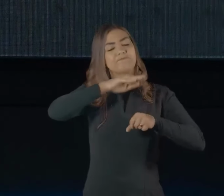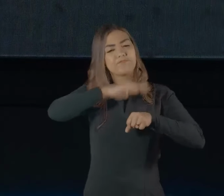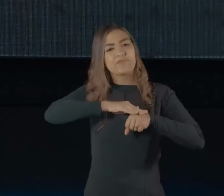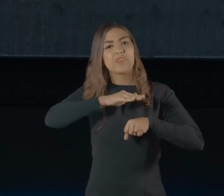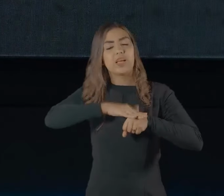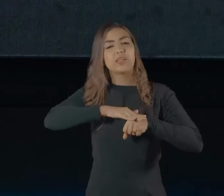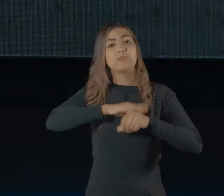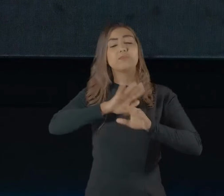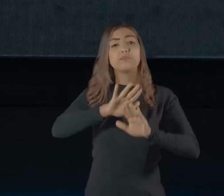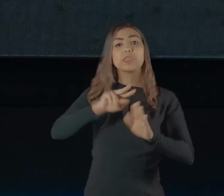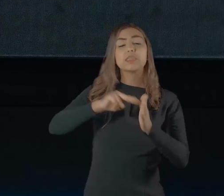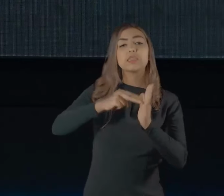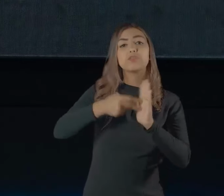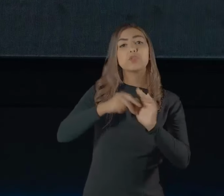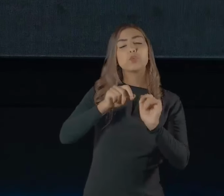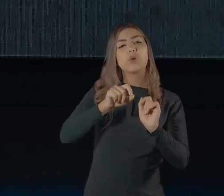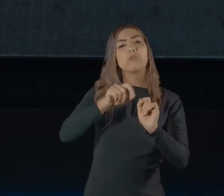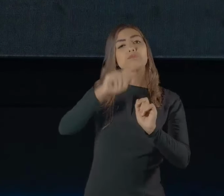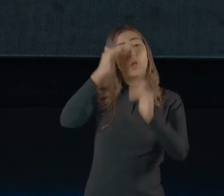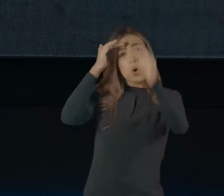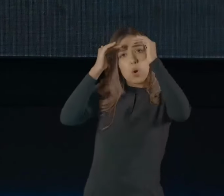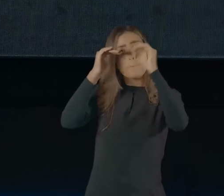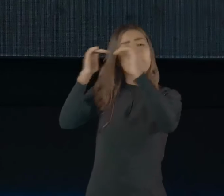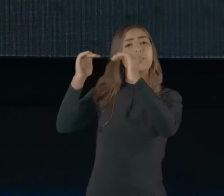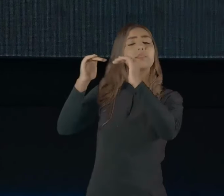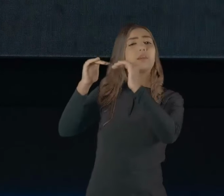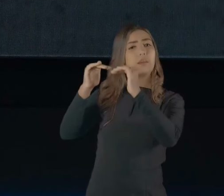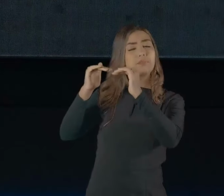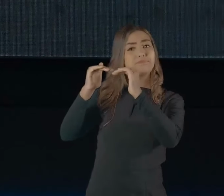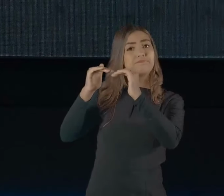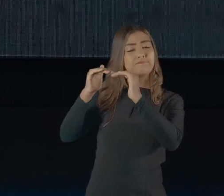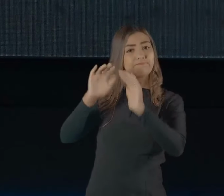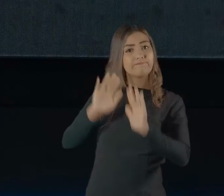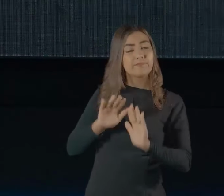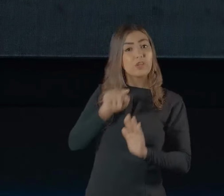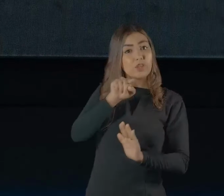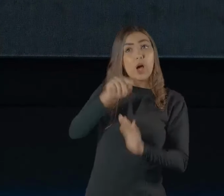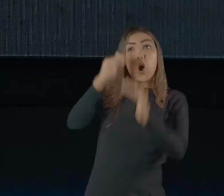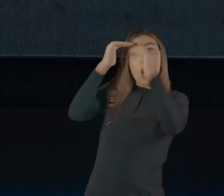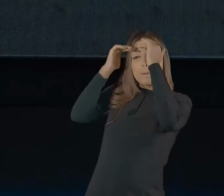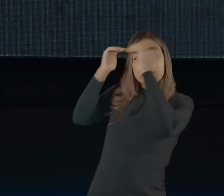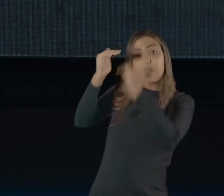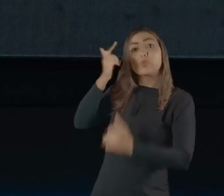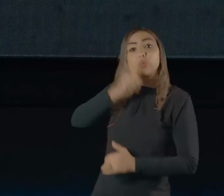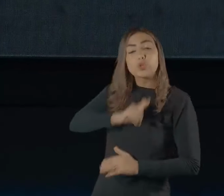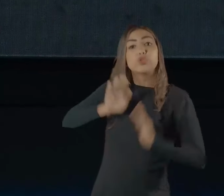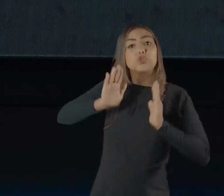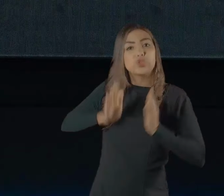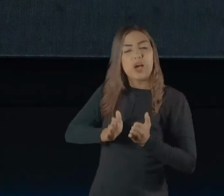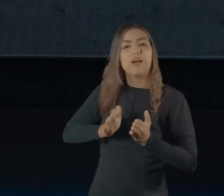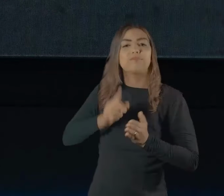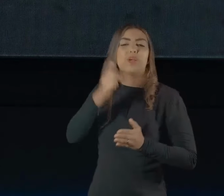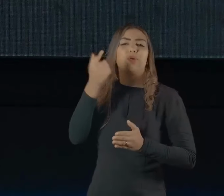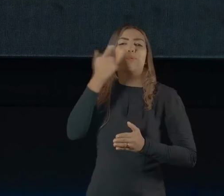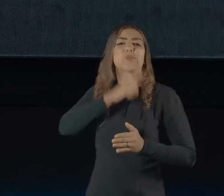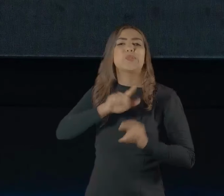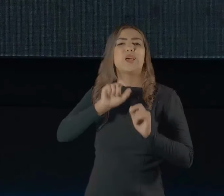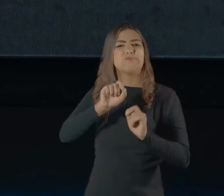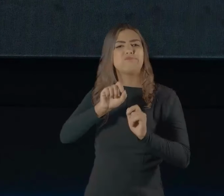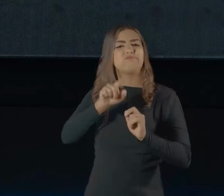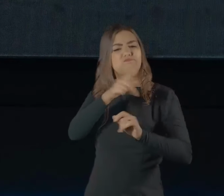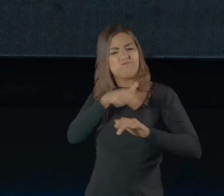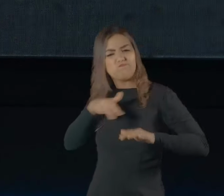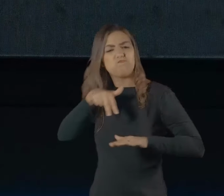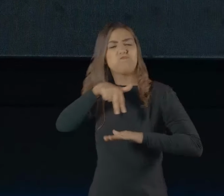sinônimo de obediência. Se você fizer isso, Deus vai te exaltar diante das nações da